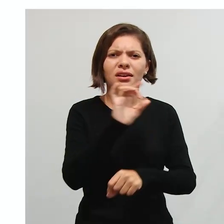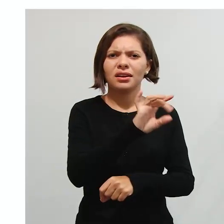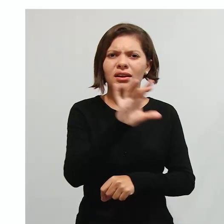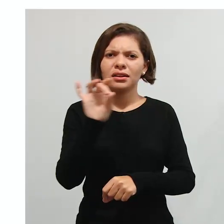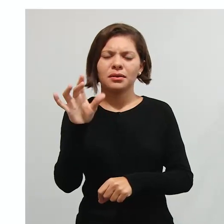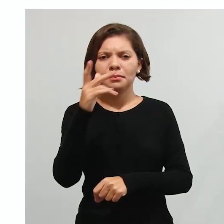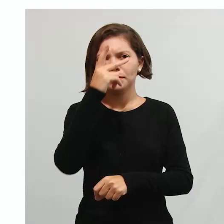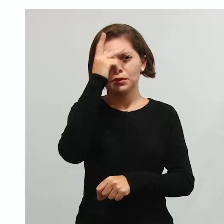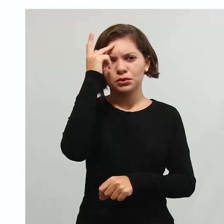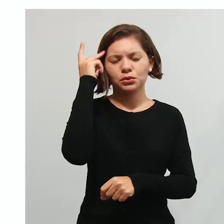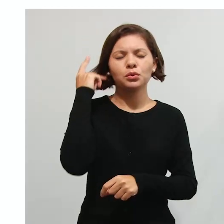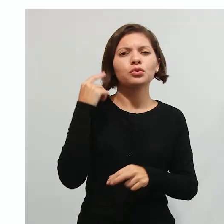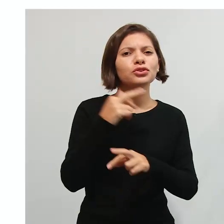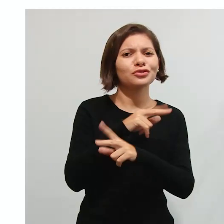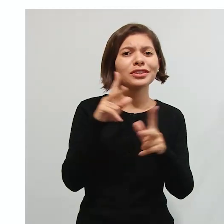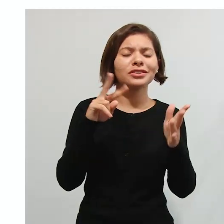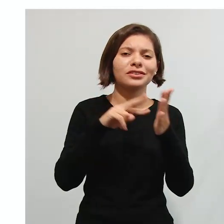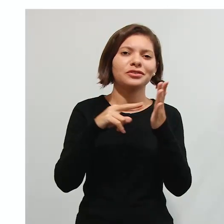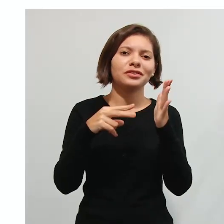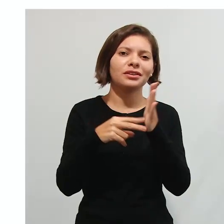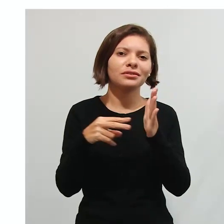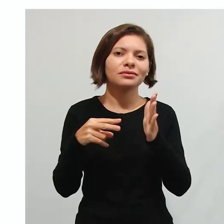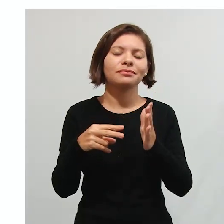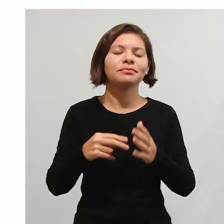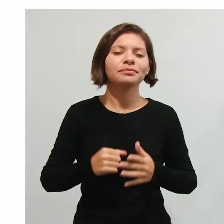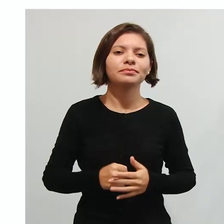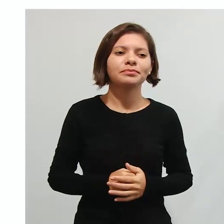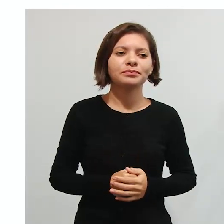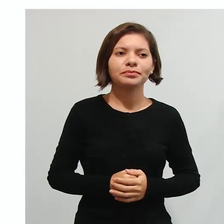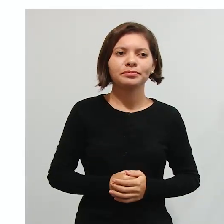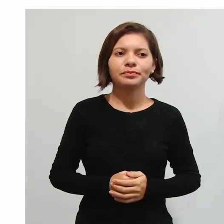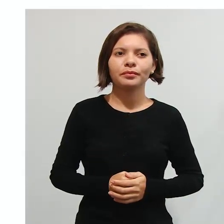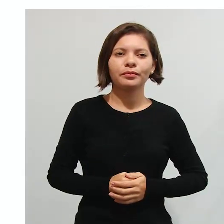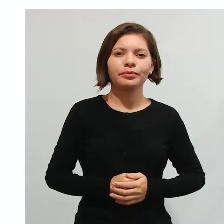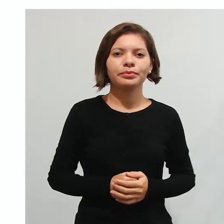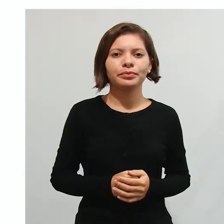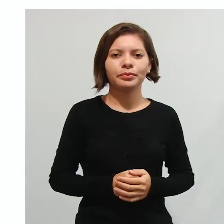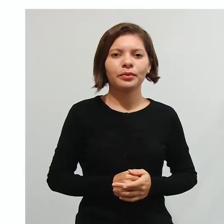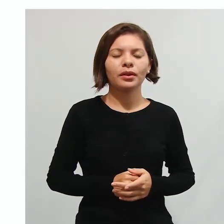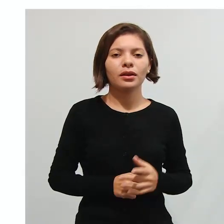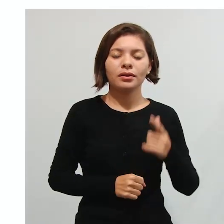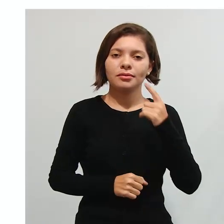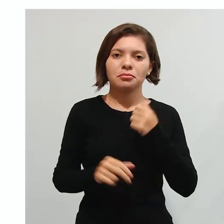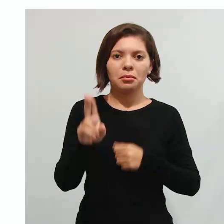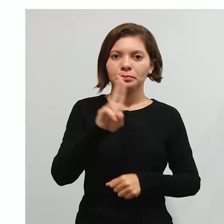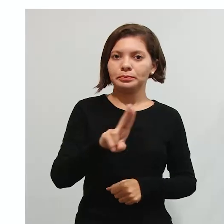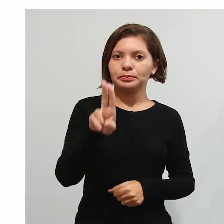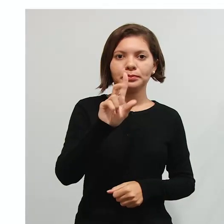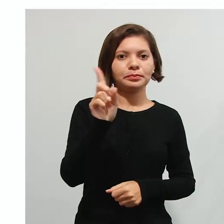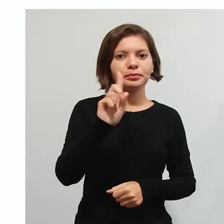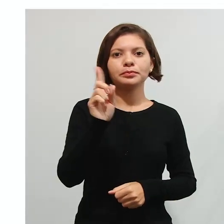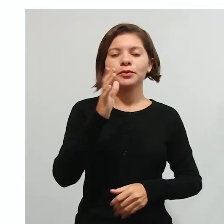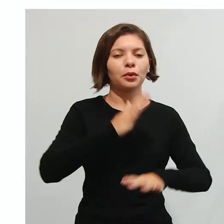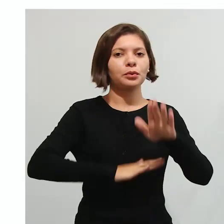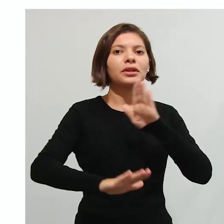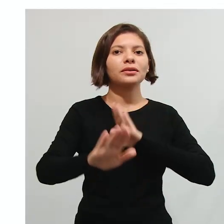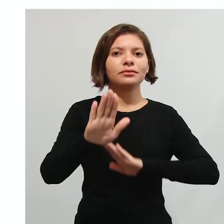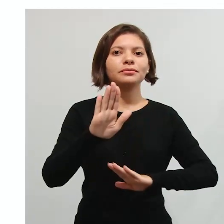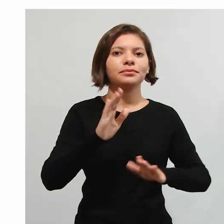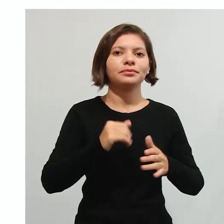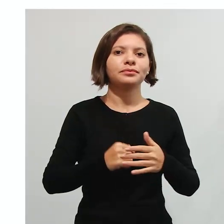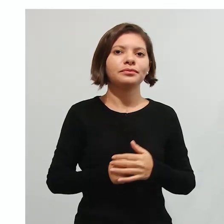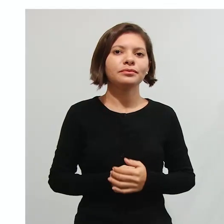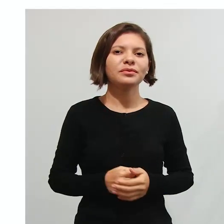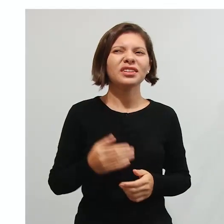que é grande para cada pessoa é uma coisa né então é esse tipo de de de expressão a gente não não utiliza